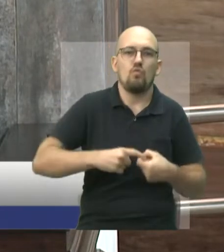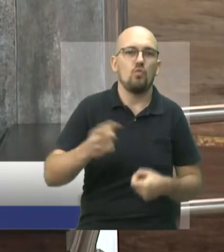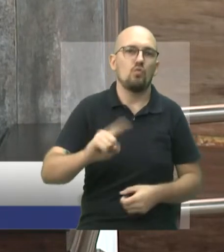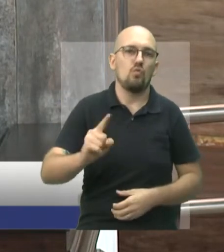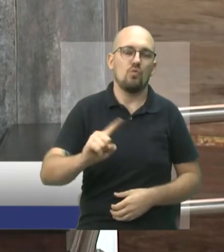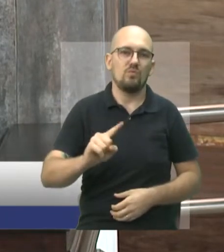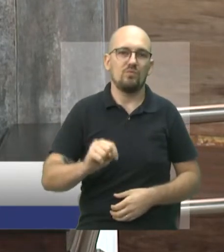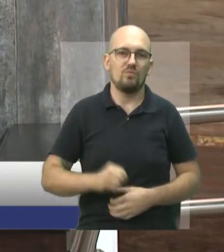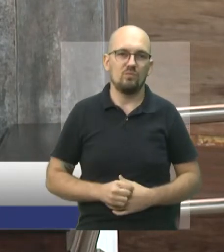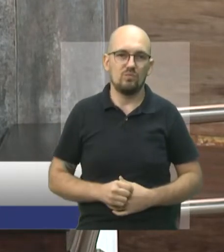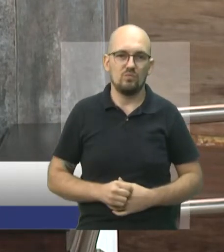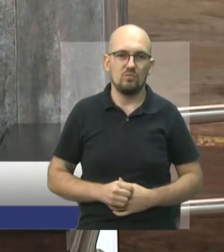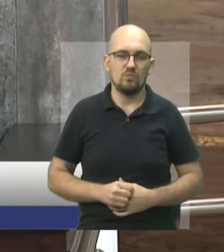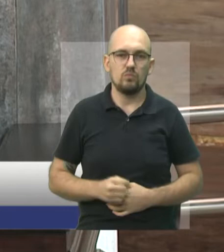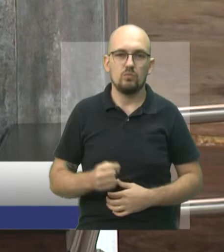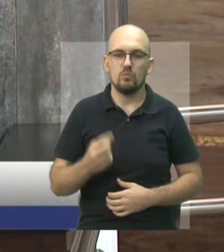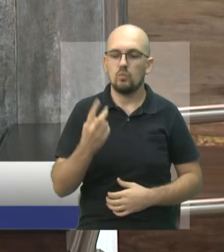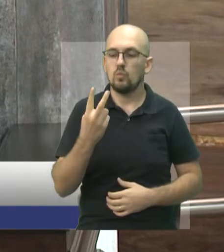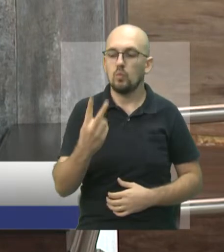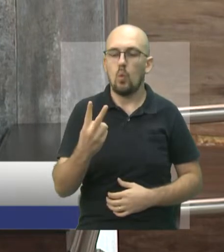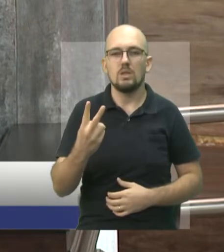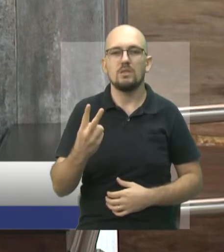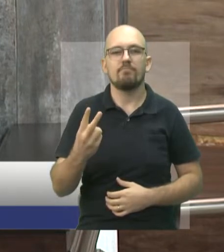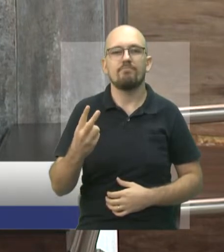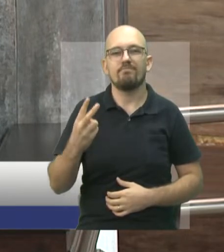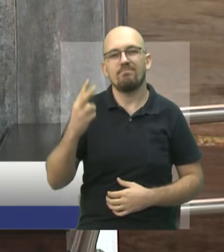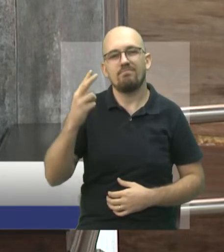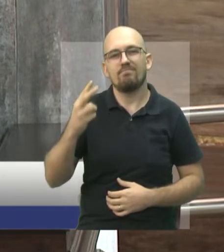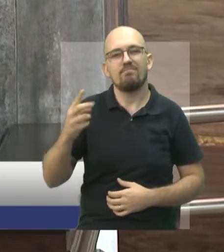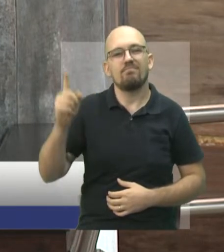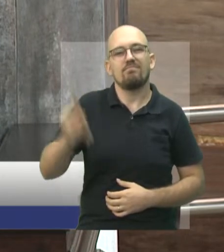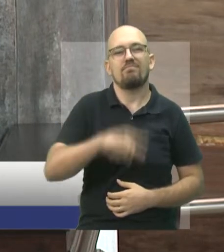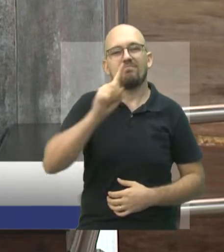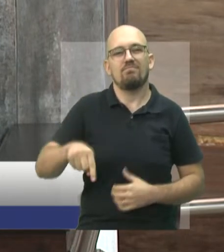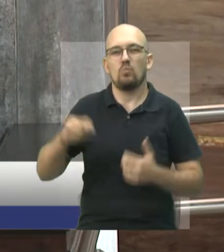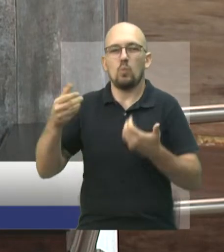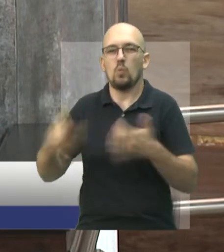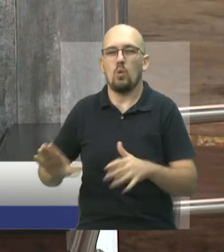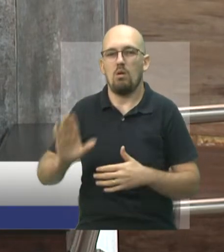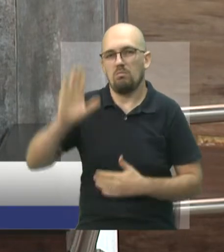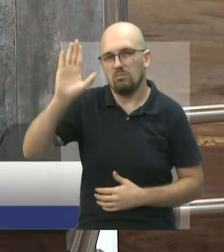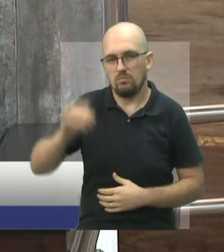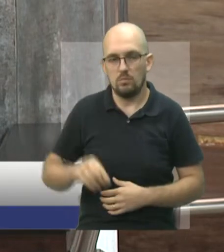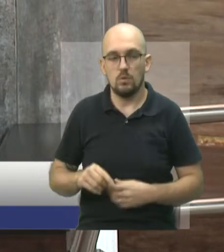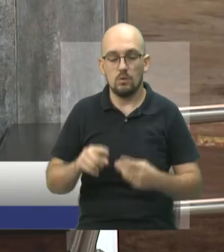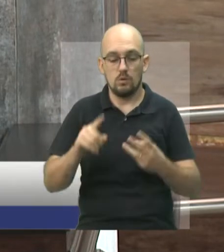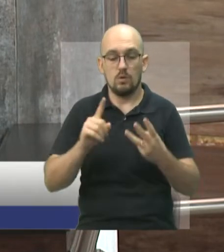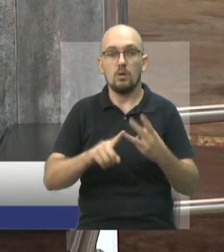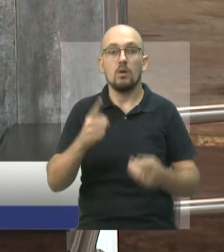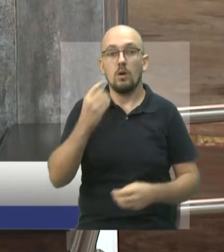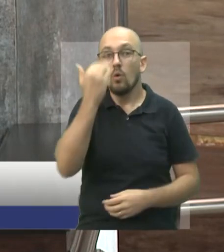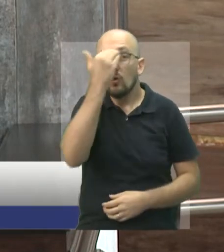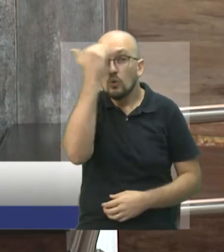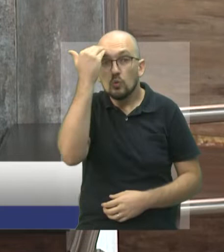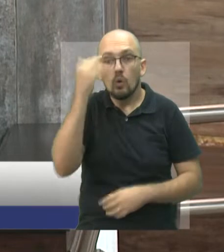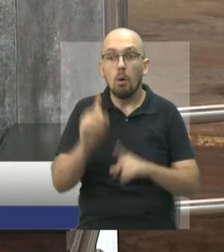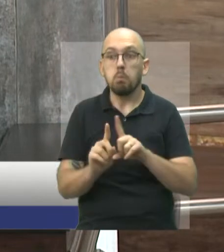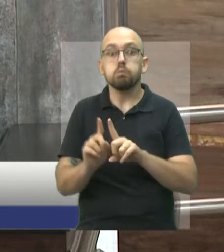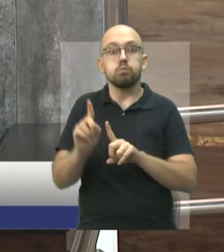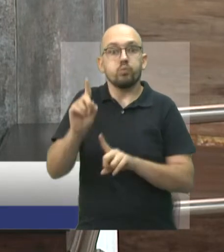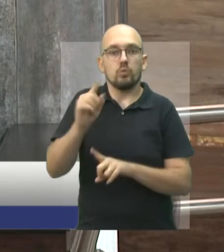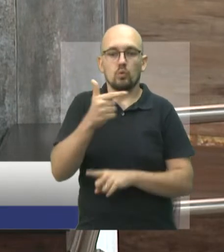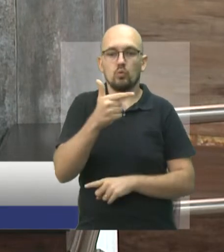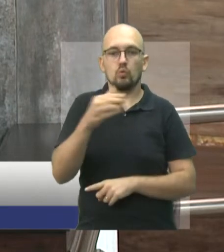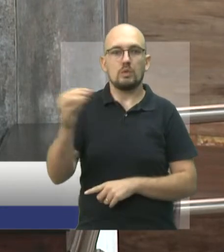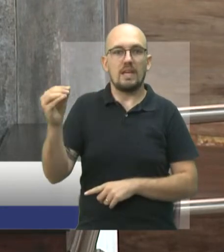assim. Dois não saíram candidatos. E o João, que fez, foi o único que fez um pouquinho a mais de votos, 200 votos a